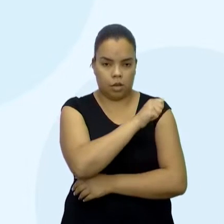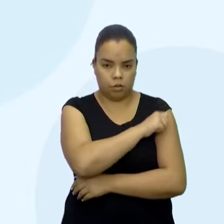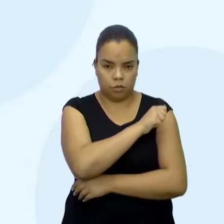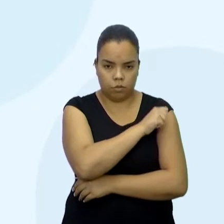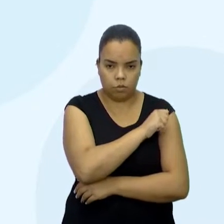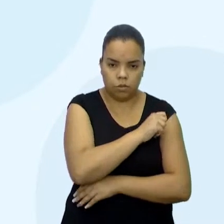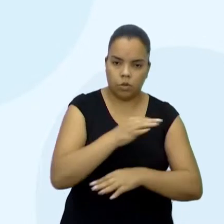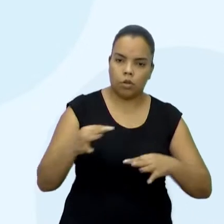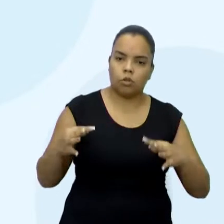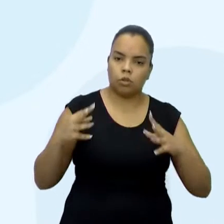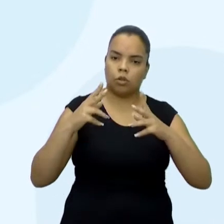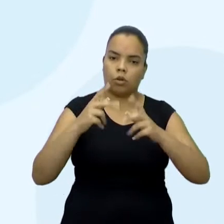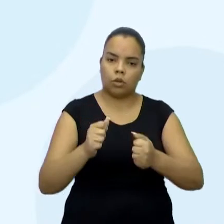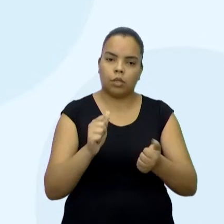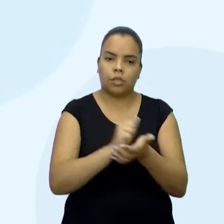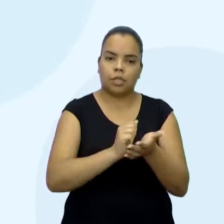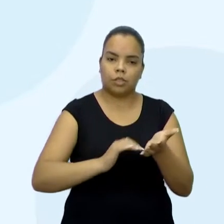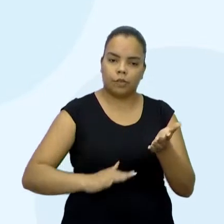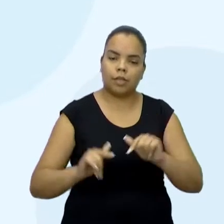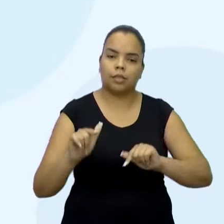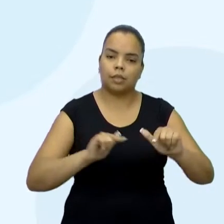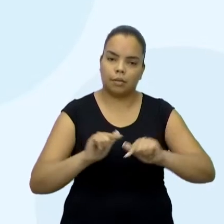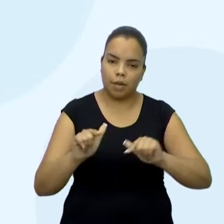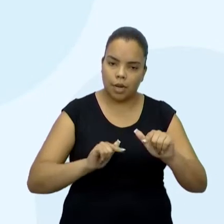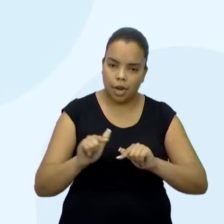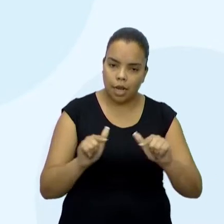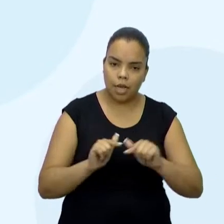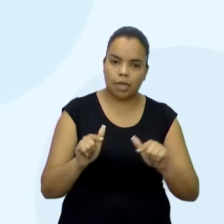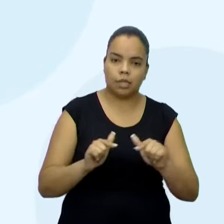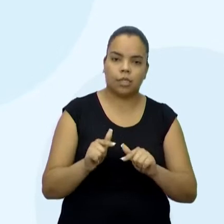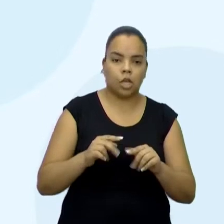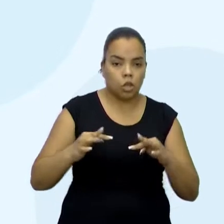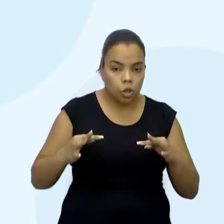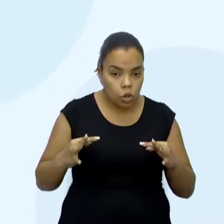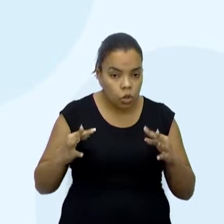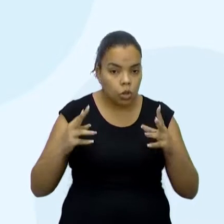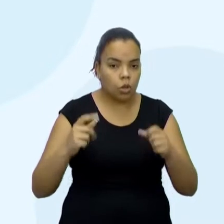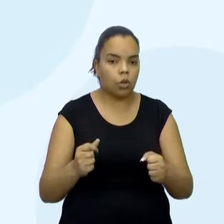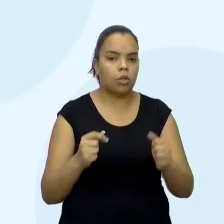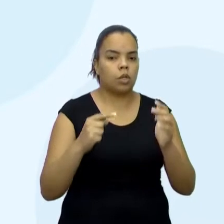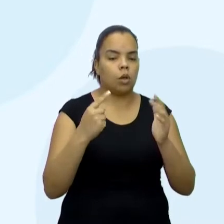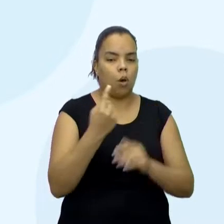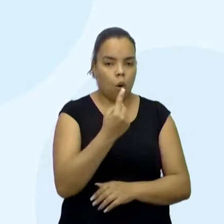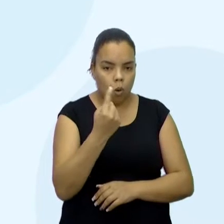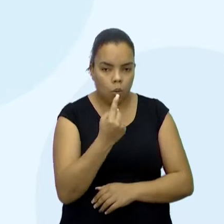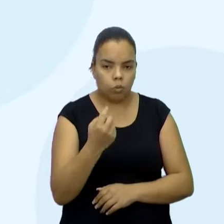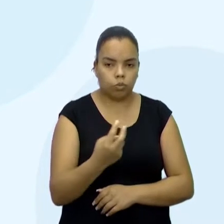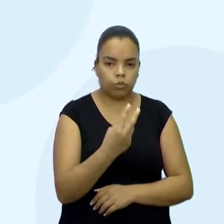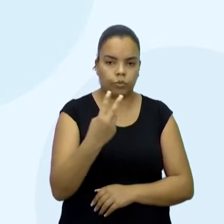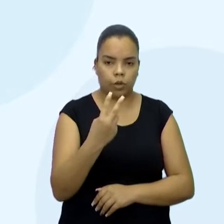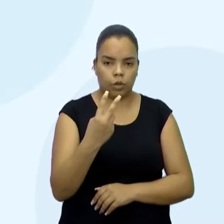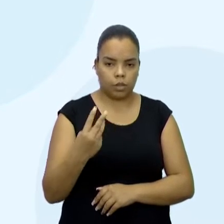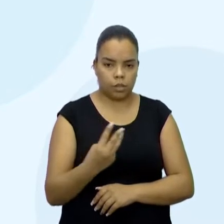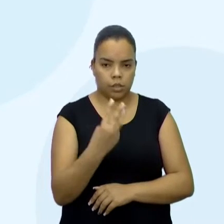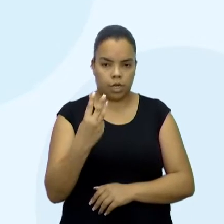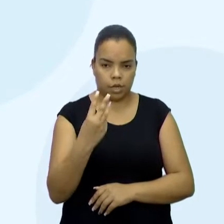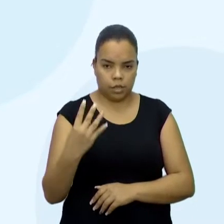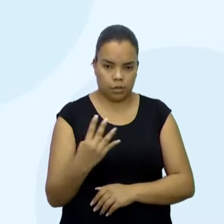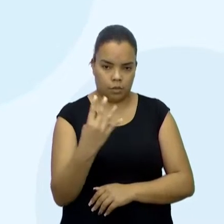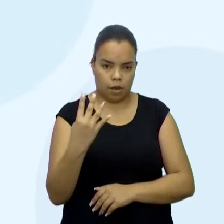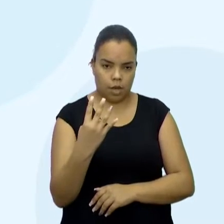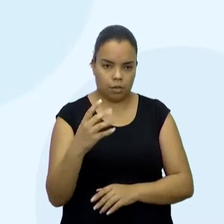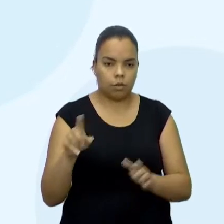estudantes todas as atividades trabalhadas nas atividades integradas de número 1, 2,